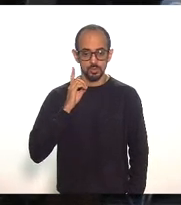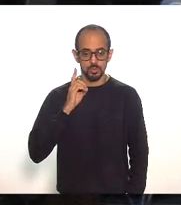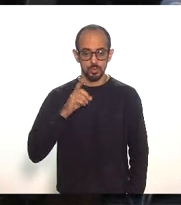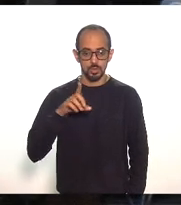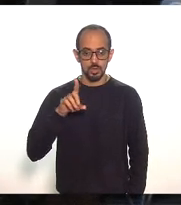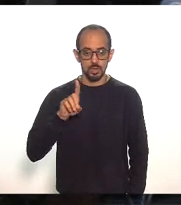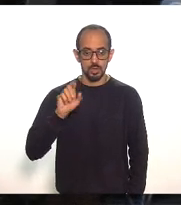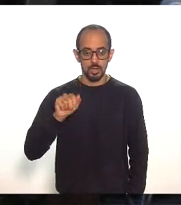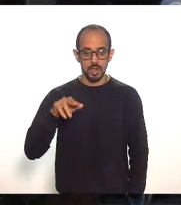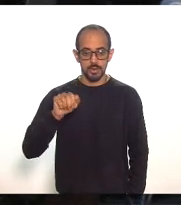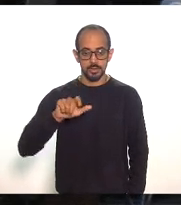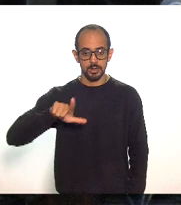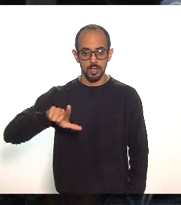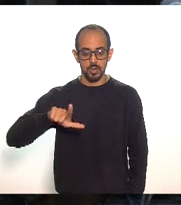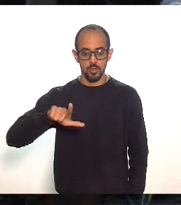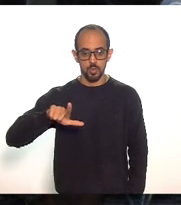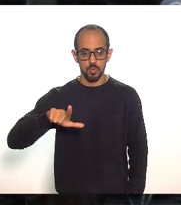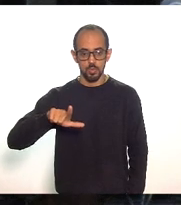Daniel Librelon.